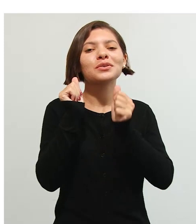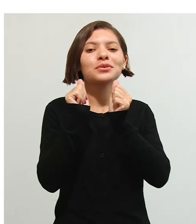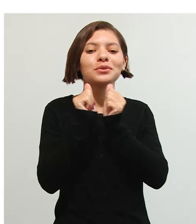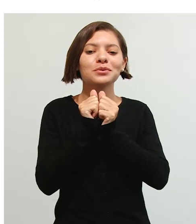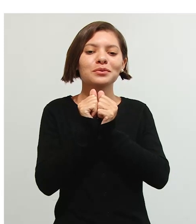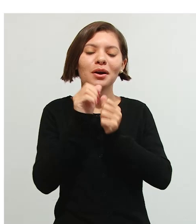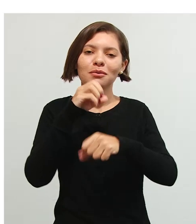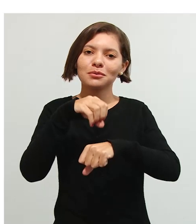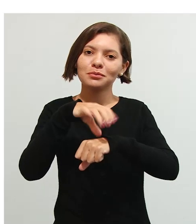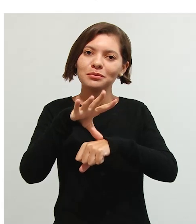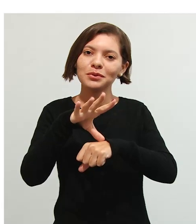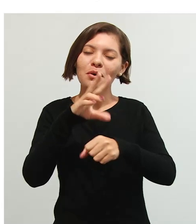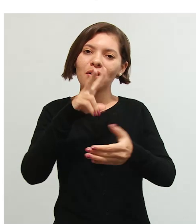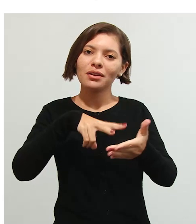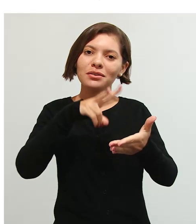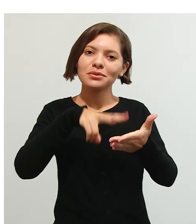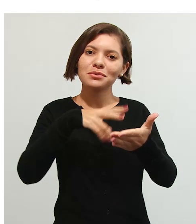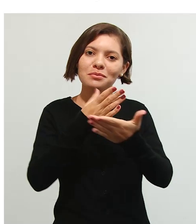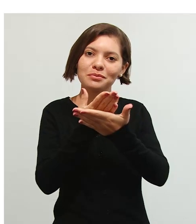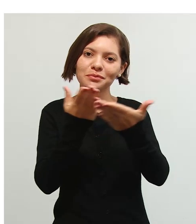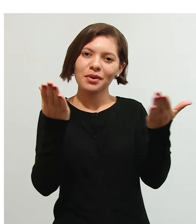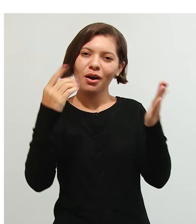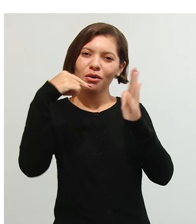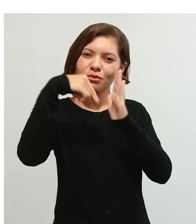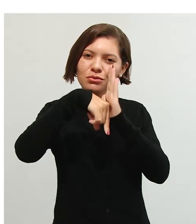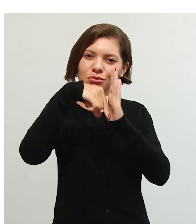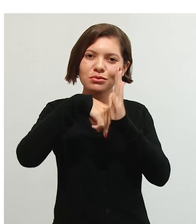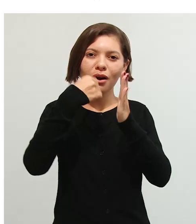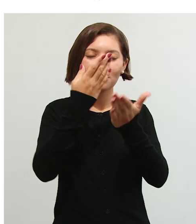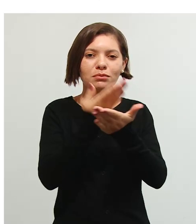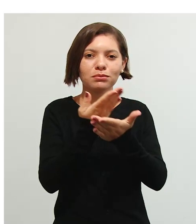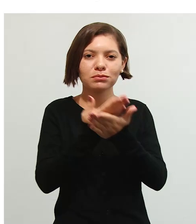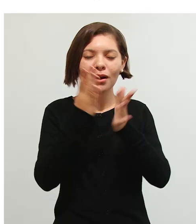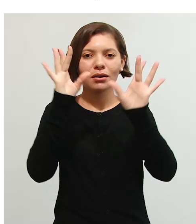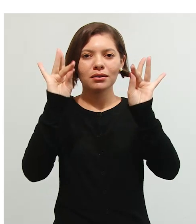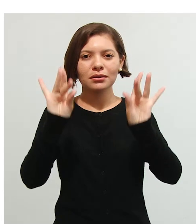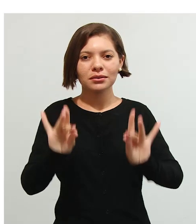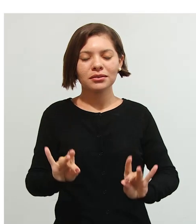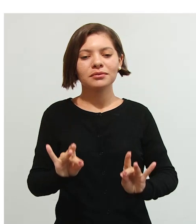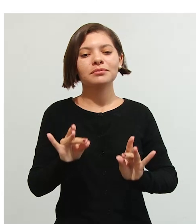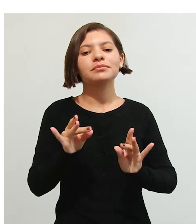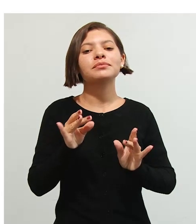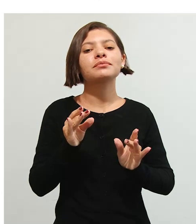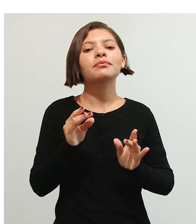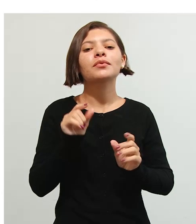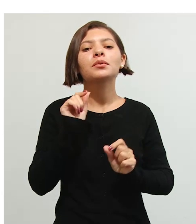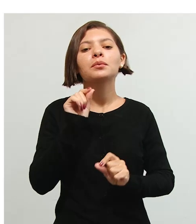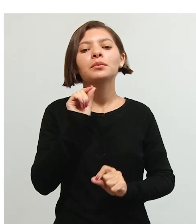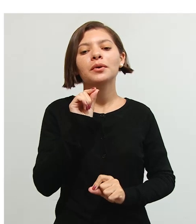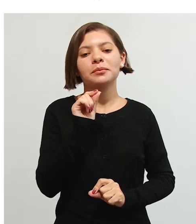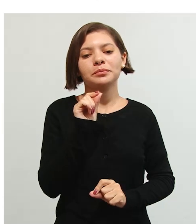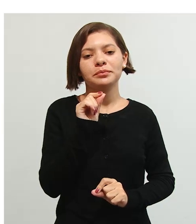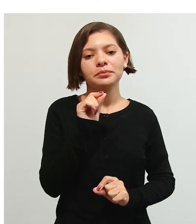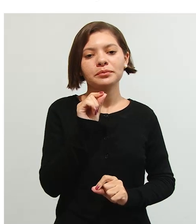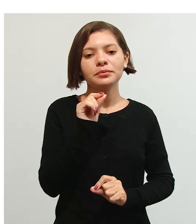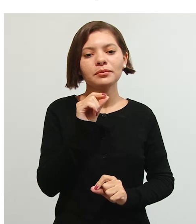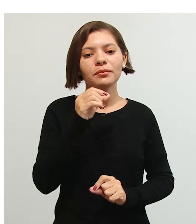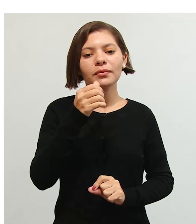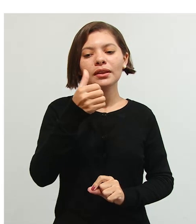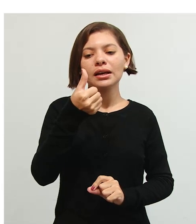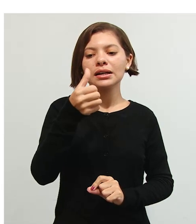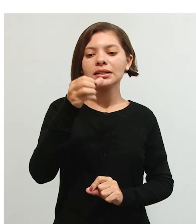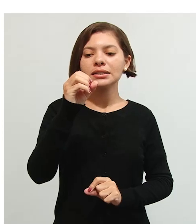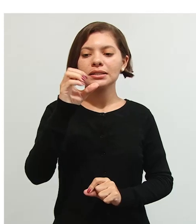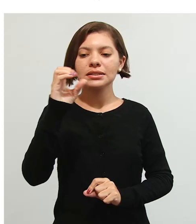experiência. E aí eu indico como leitura, para aprofundar essa questão da abordagem Reggio Emília, que é as